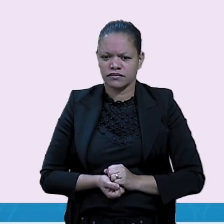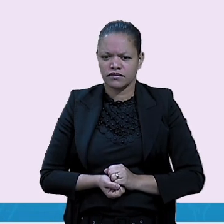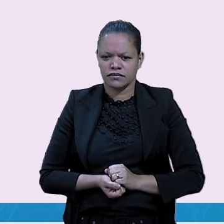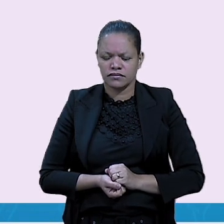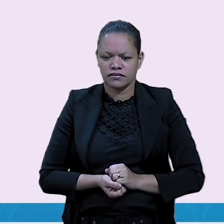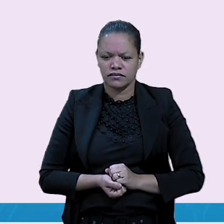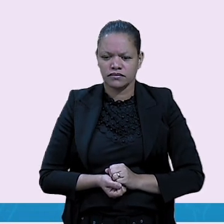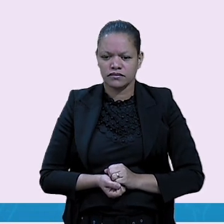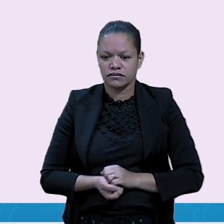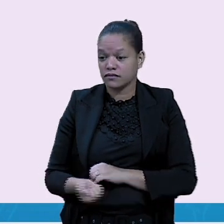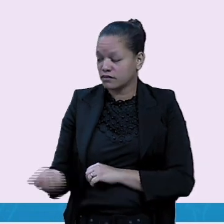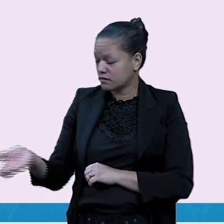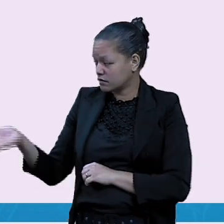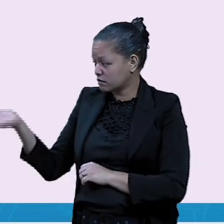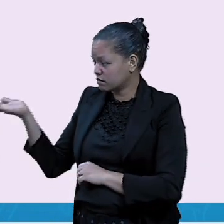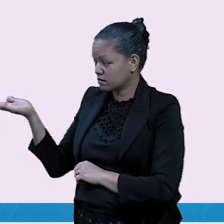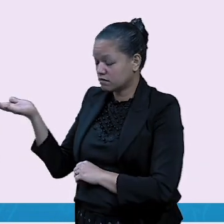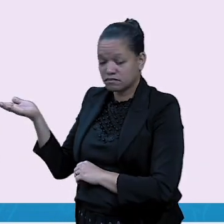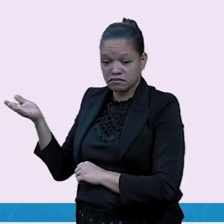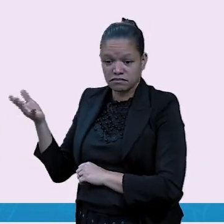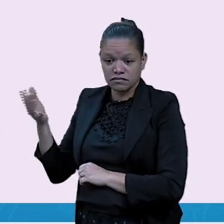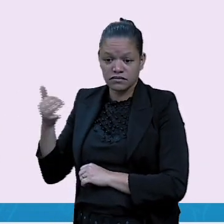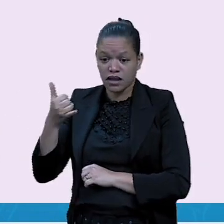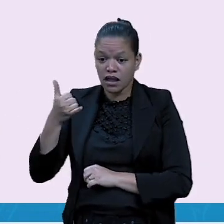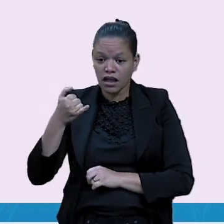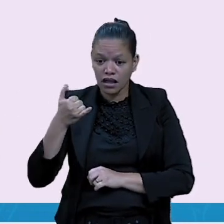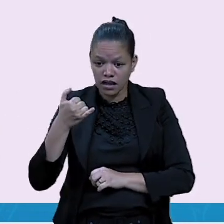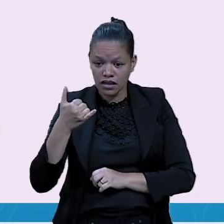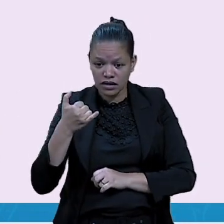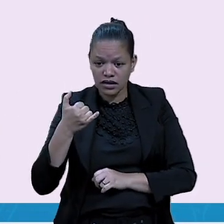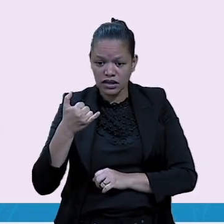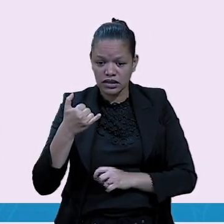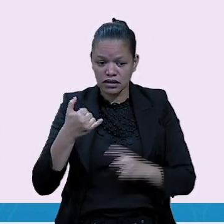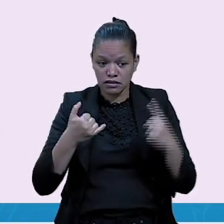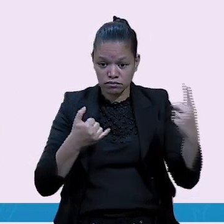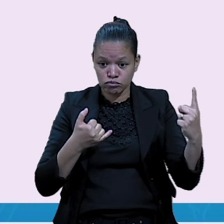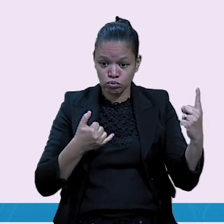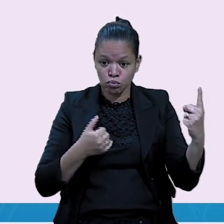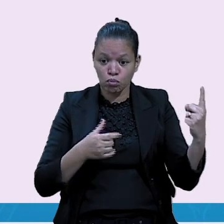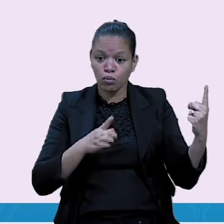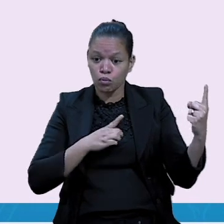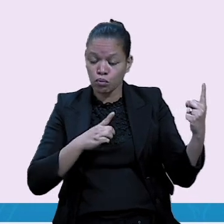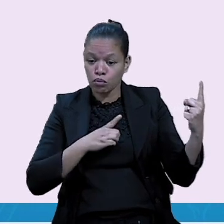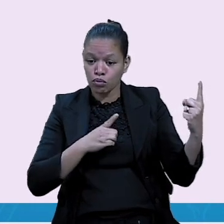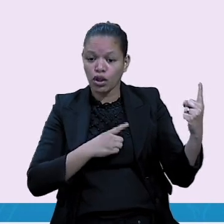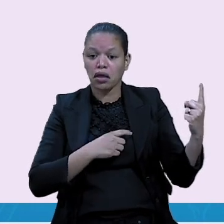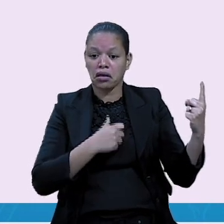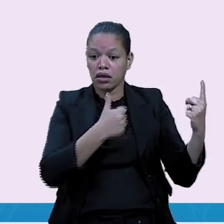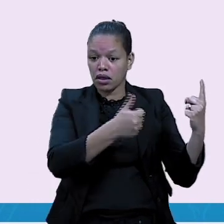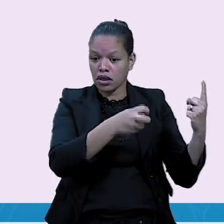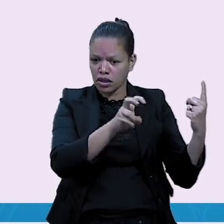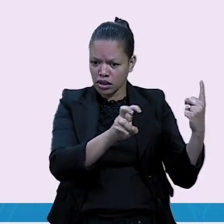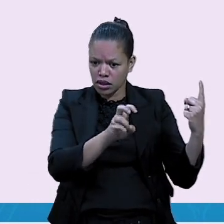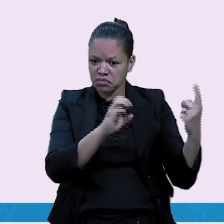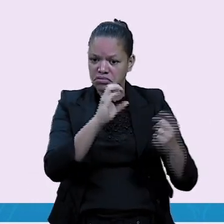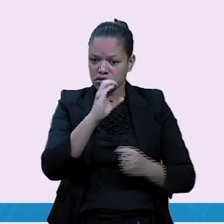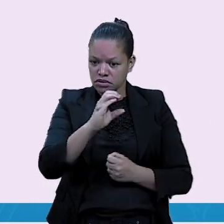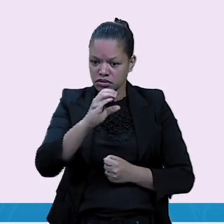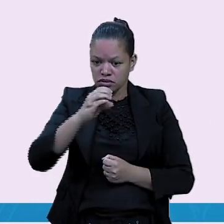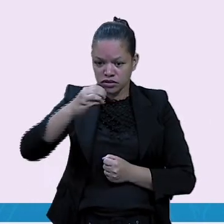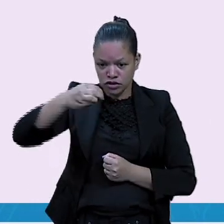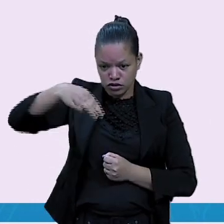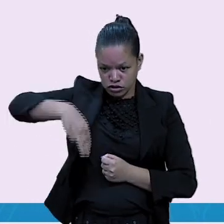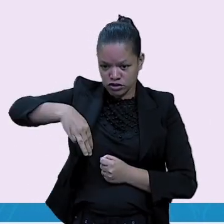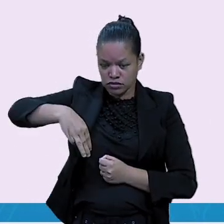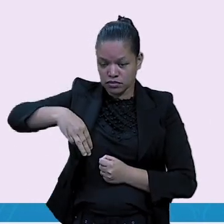Então, aqui, ó. A caneta, a gente sabe que cada caneta tem 15 centímetros. Então, a gente vai somar 4